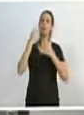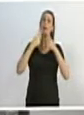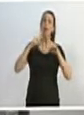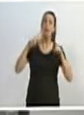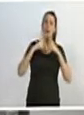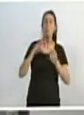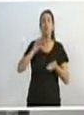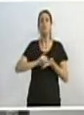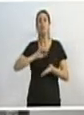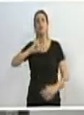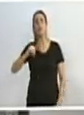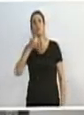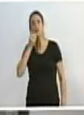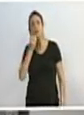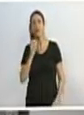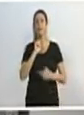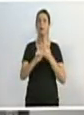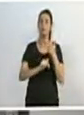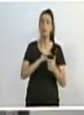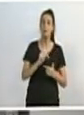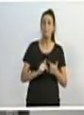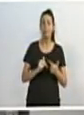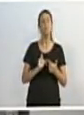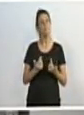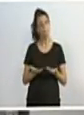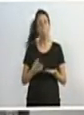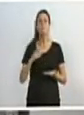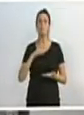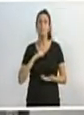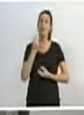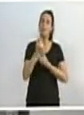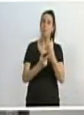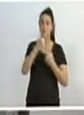empreendedores, às vezes, começam uma pequena